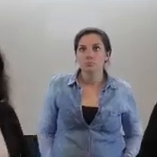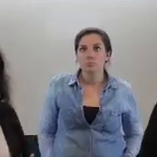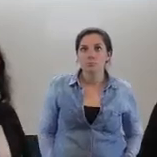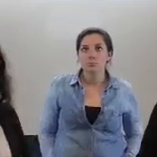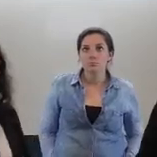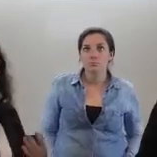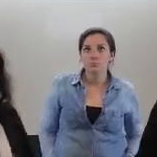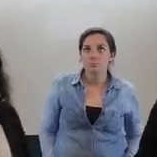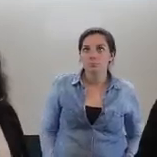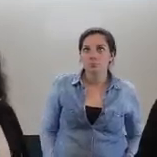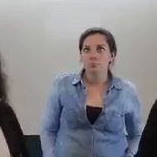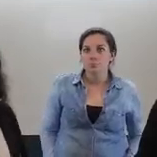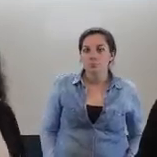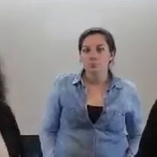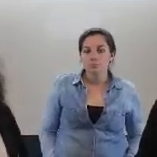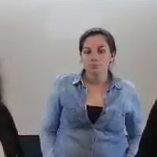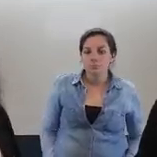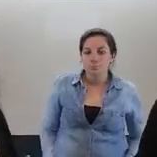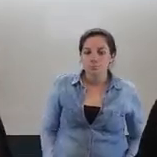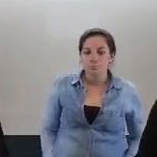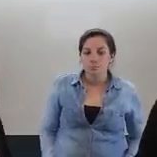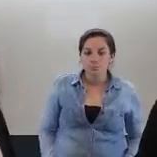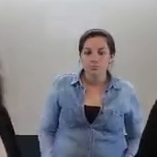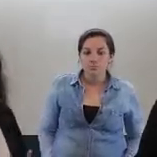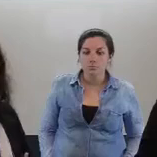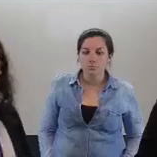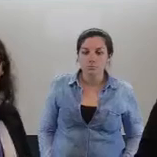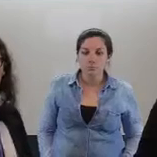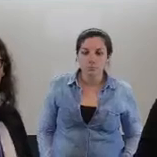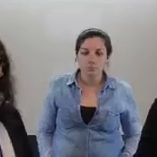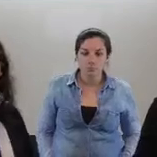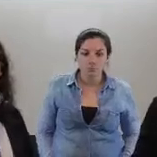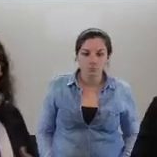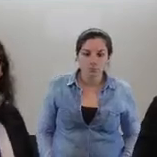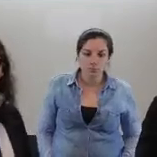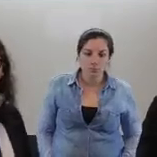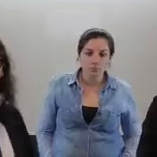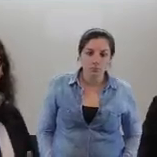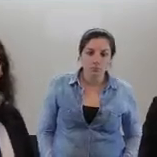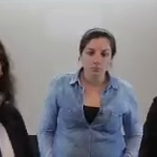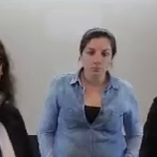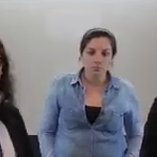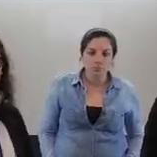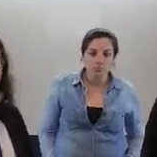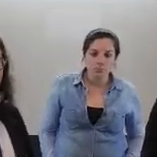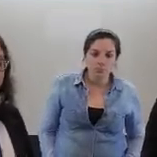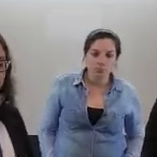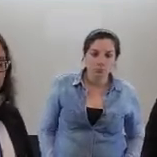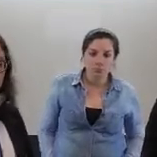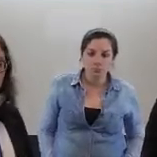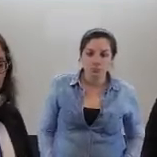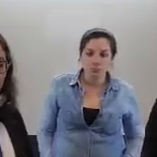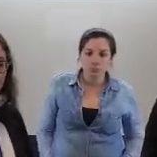assim, uma assertividade em fazer essas atividades aqui. Então, a norma, ela se apresenta dessa forma.